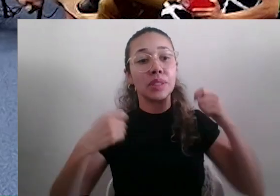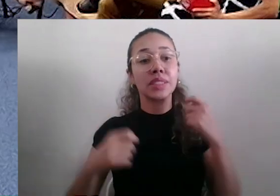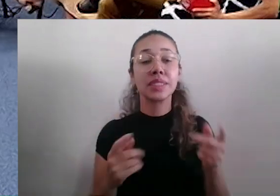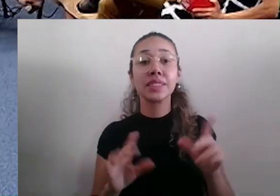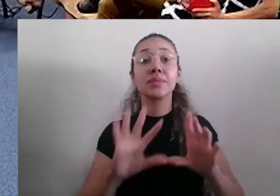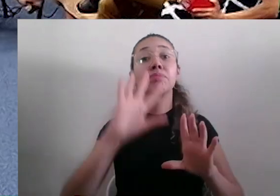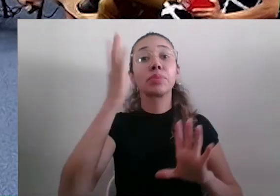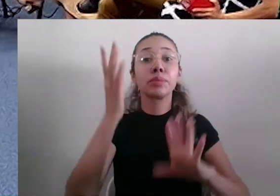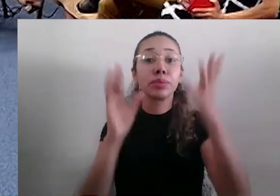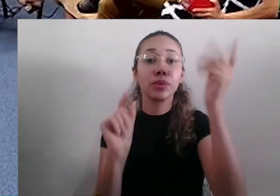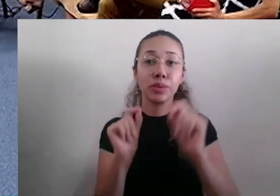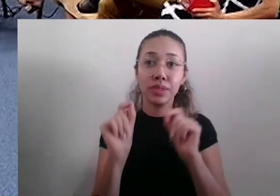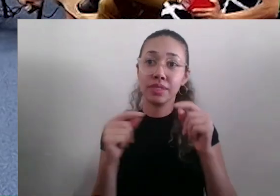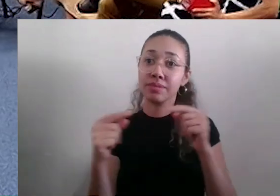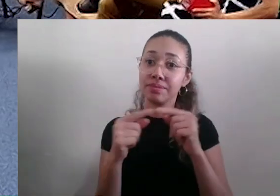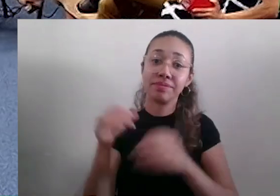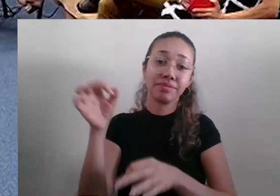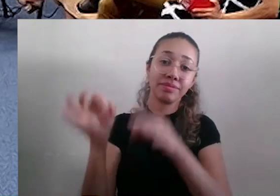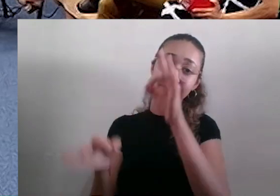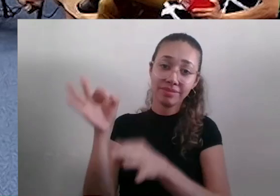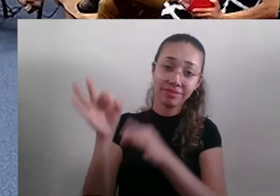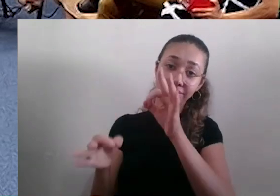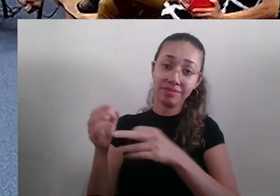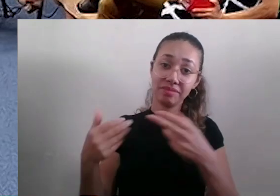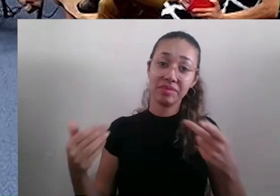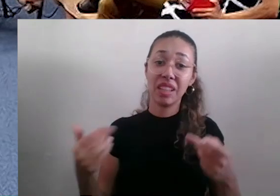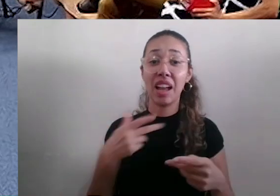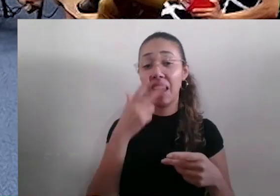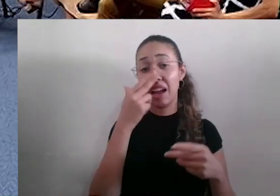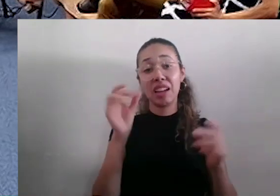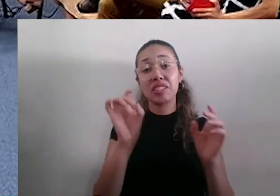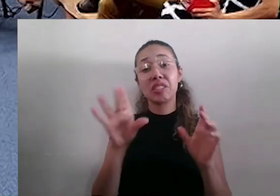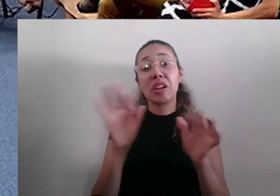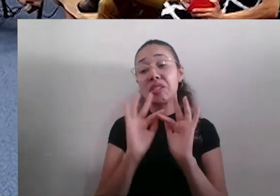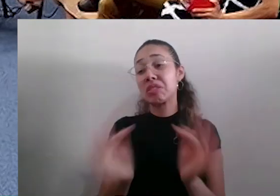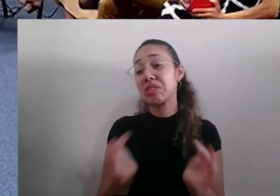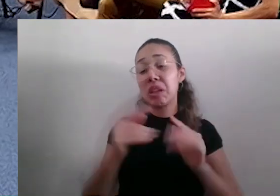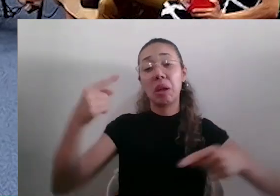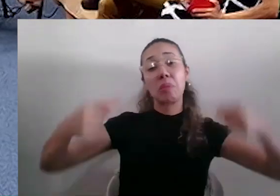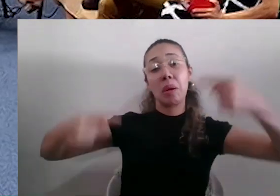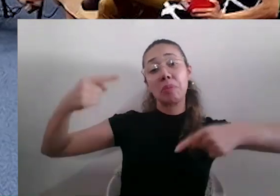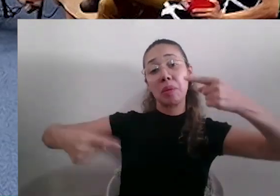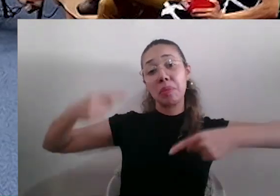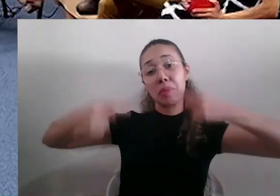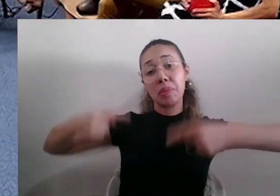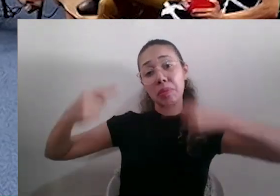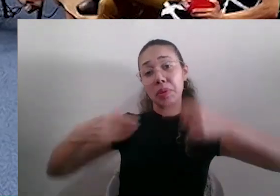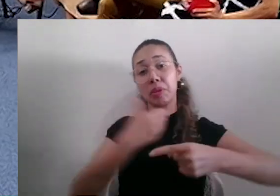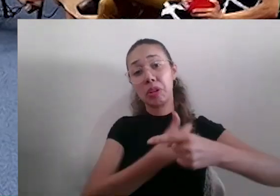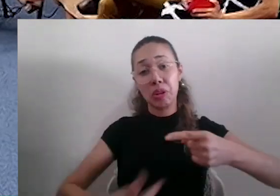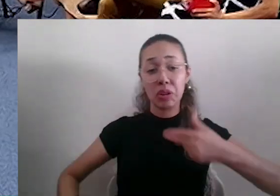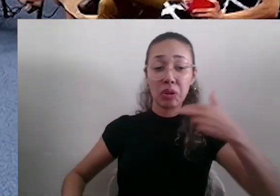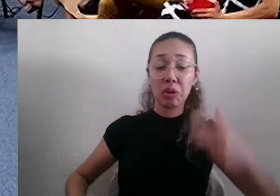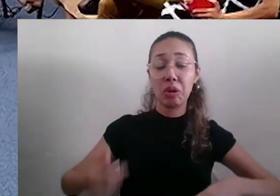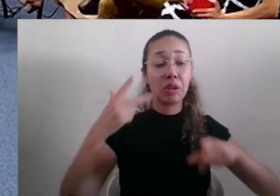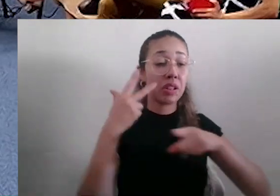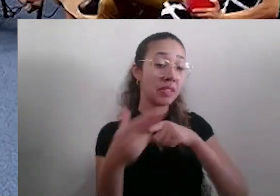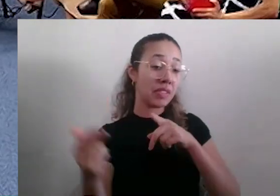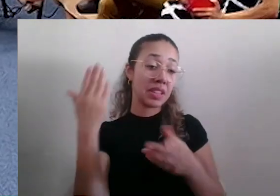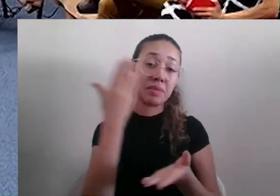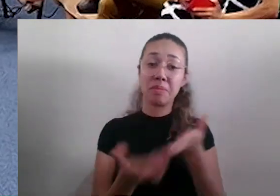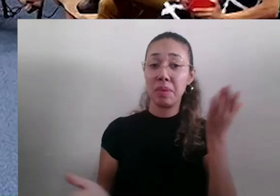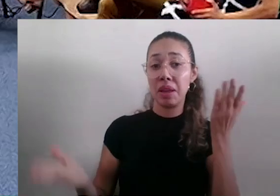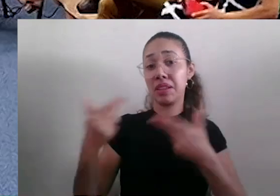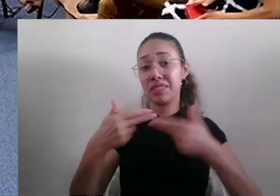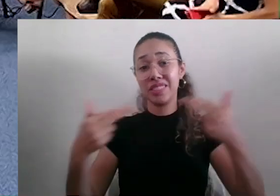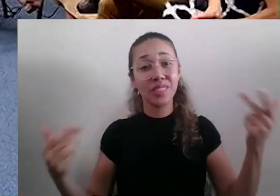complexas que foram tratadas como se fosse um flaflu entre o sabe entre o governo e o congresso Ah um ganhou perdeu essa foi mais uma derrota para